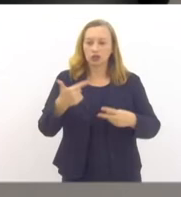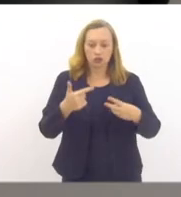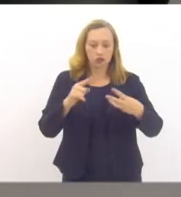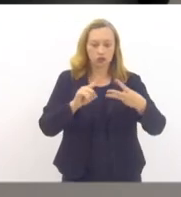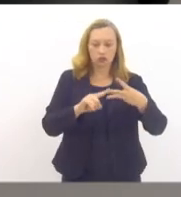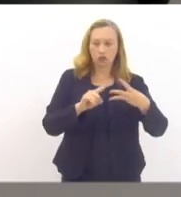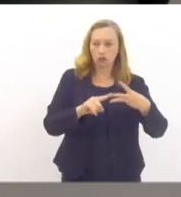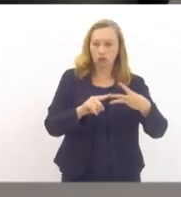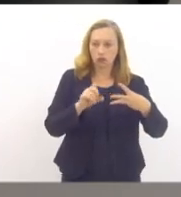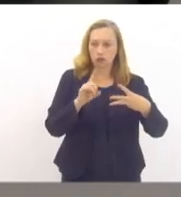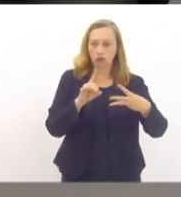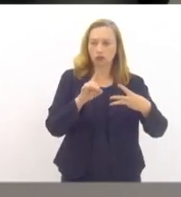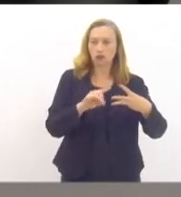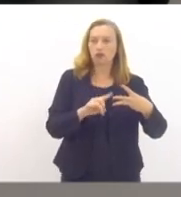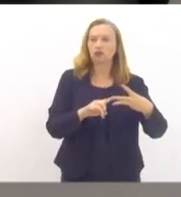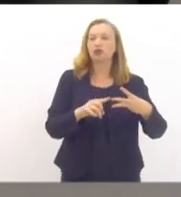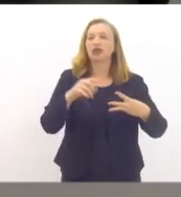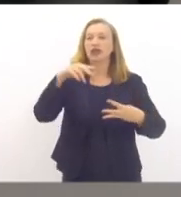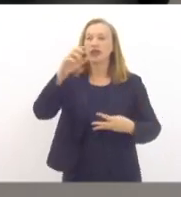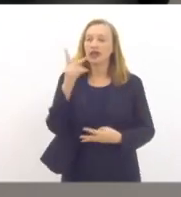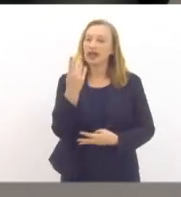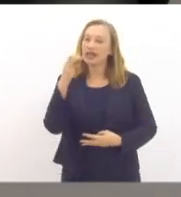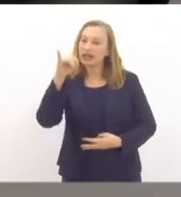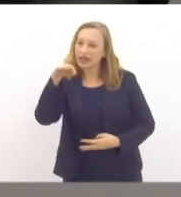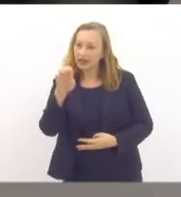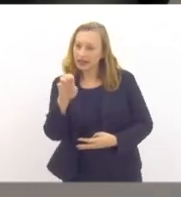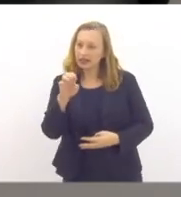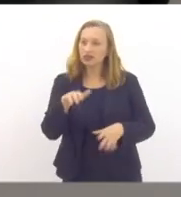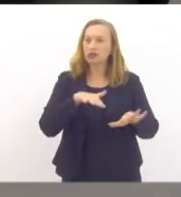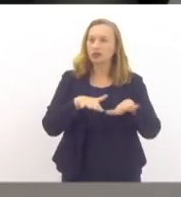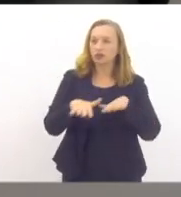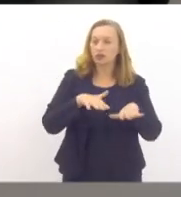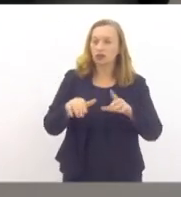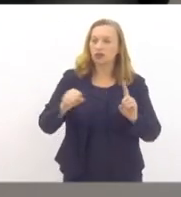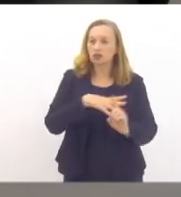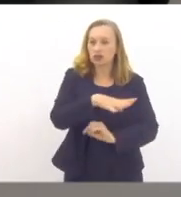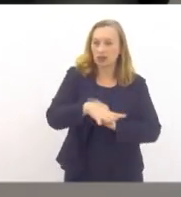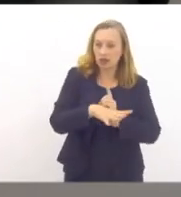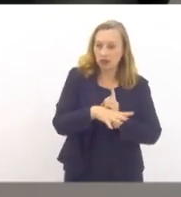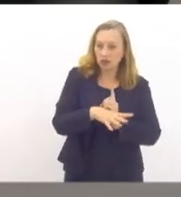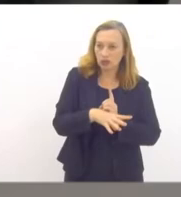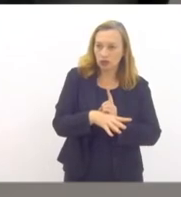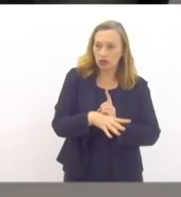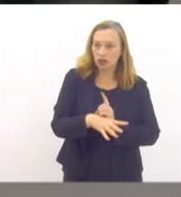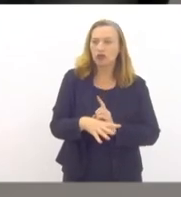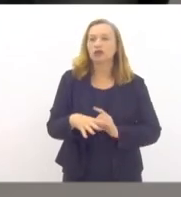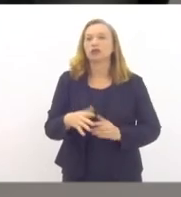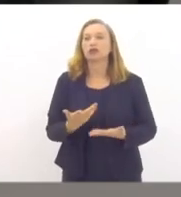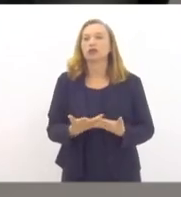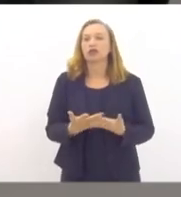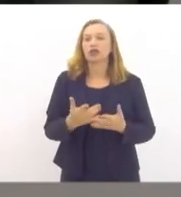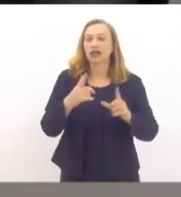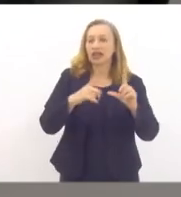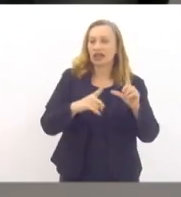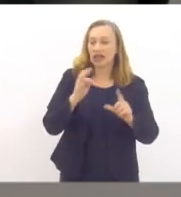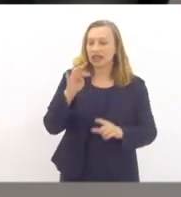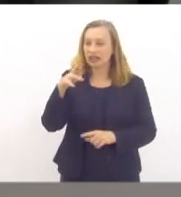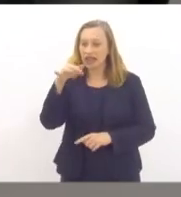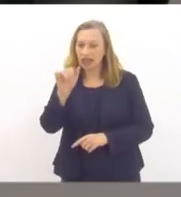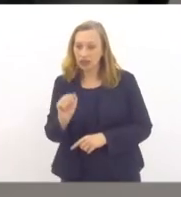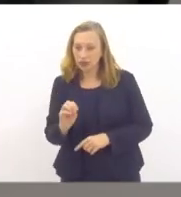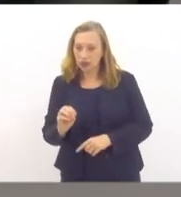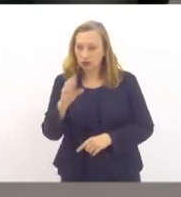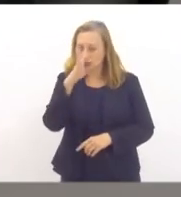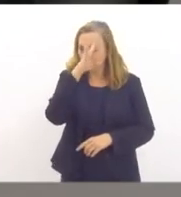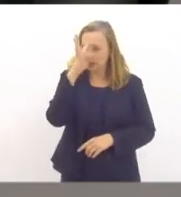para Eliane Maria Vieira, que vem do movimento social. Temos muitos letrados, muita academia